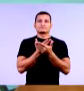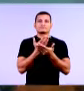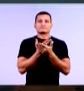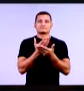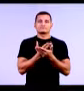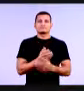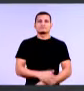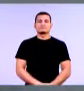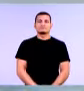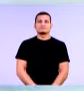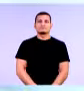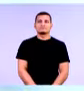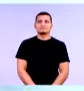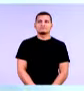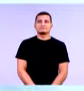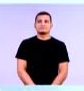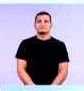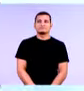próxima.